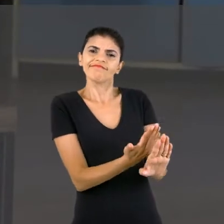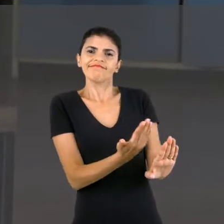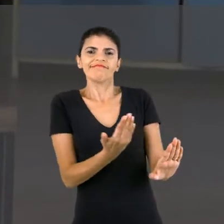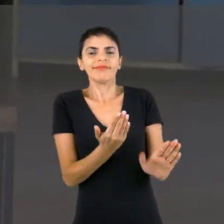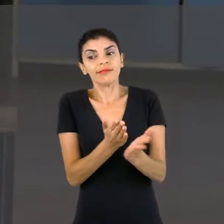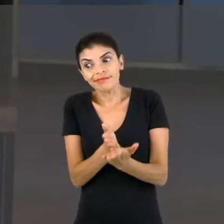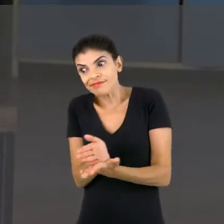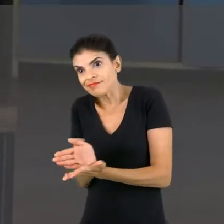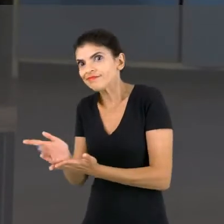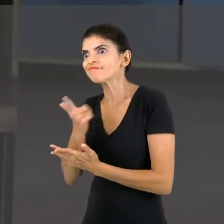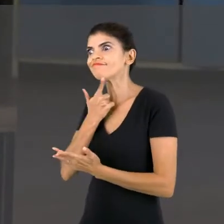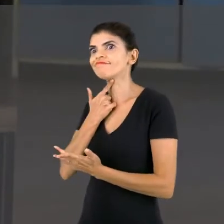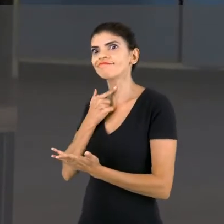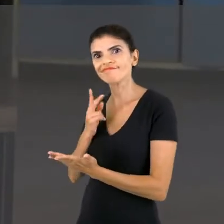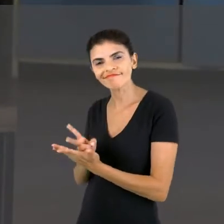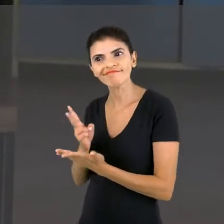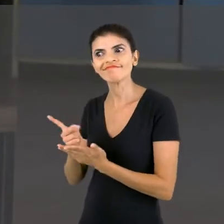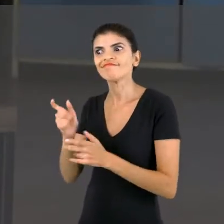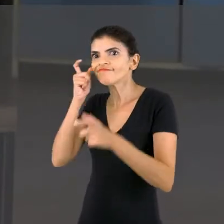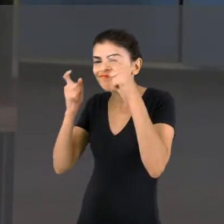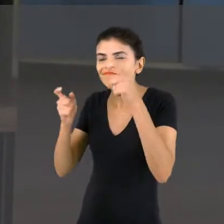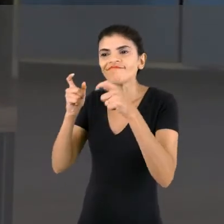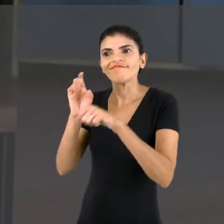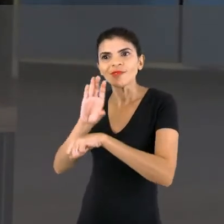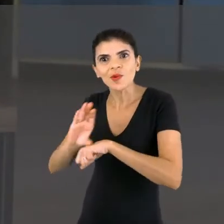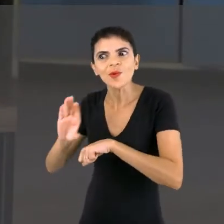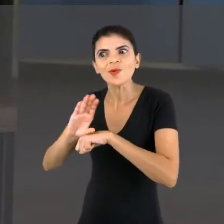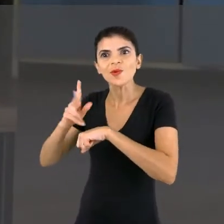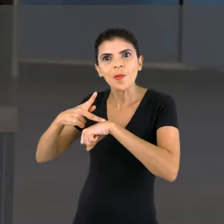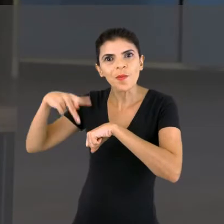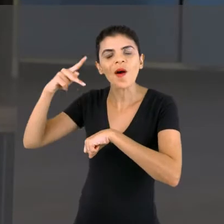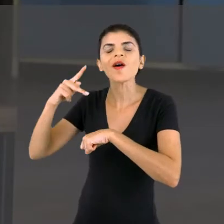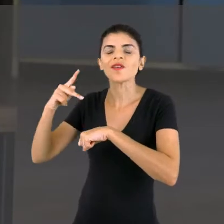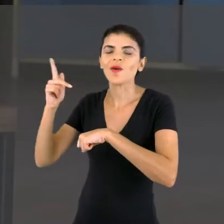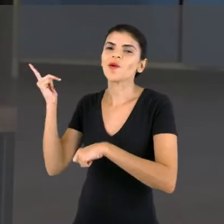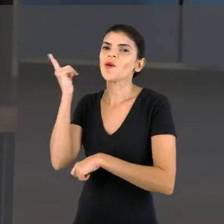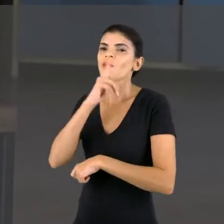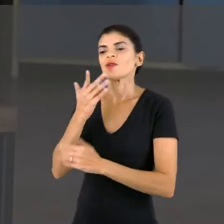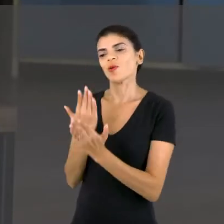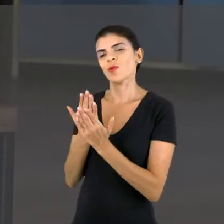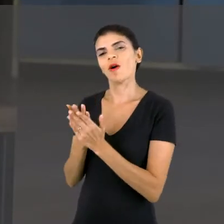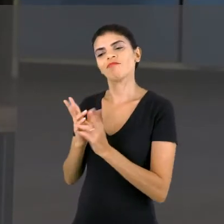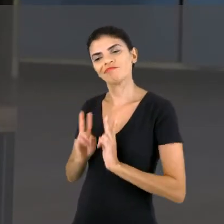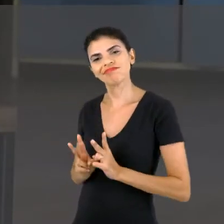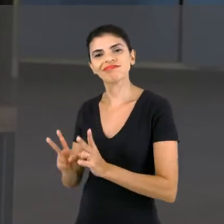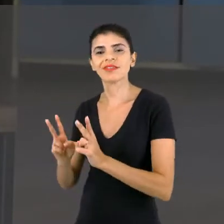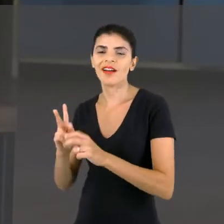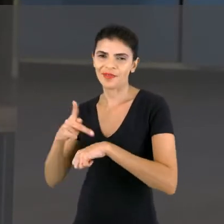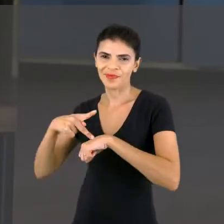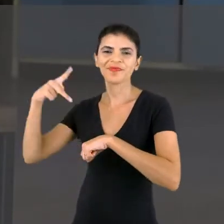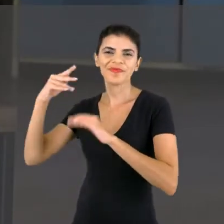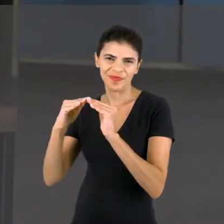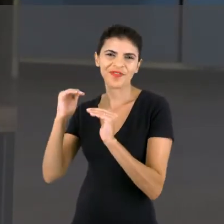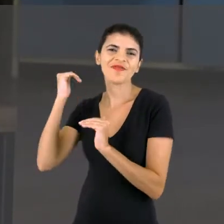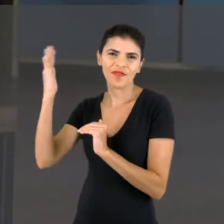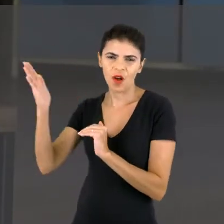se afastaram desse processo, e quem estava com essa gana, com esse interesse, com esse desejo, continuou e seguiu. E aí a gente